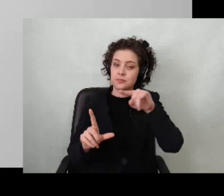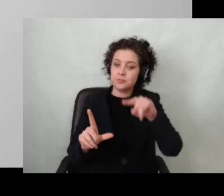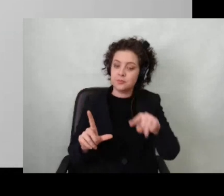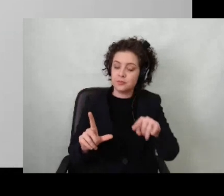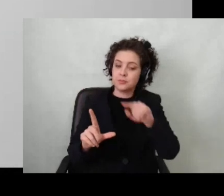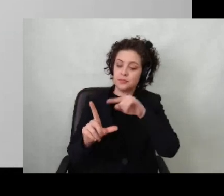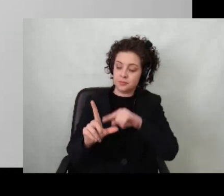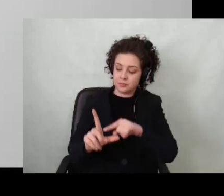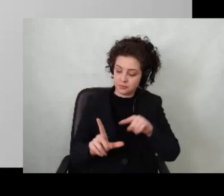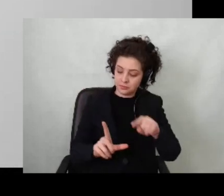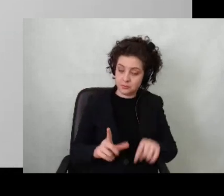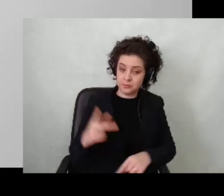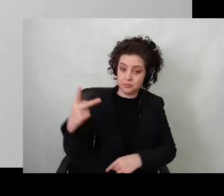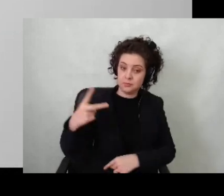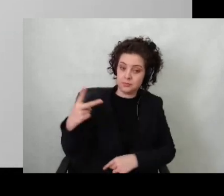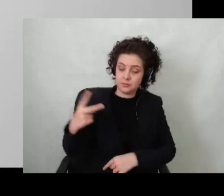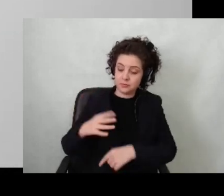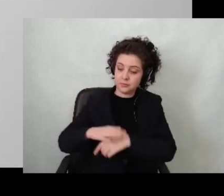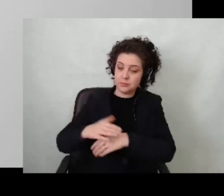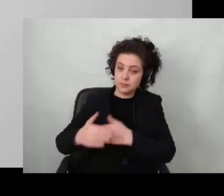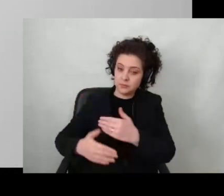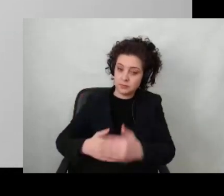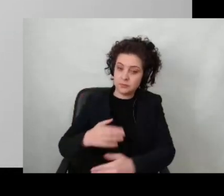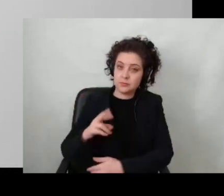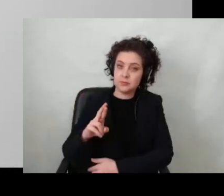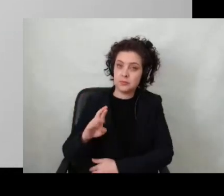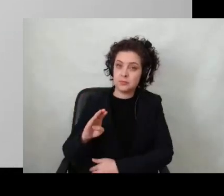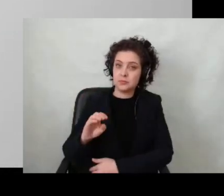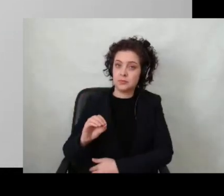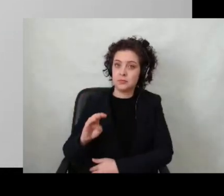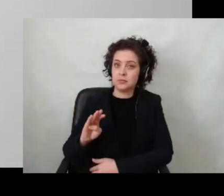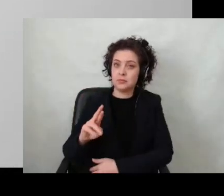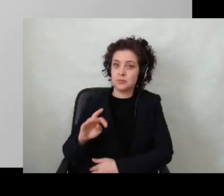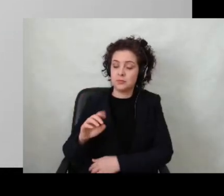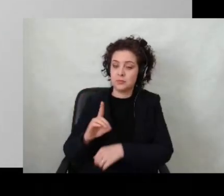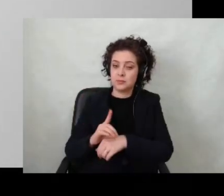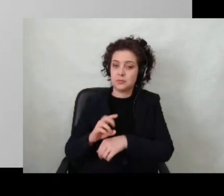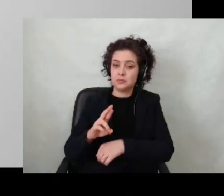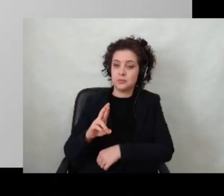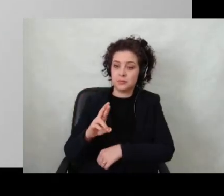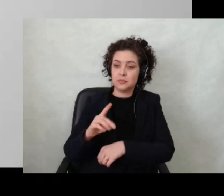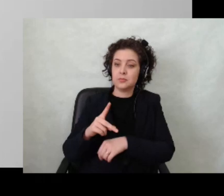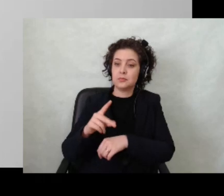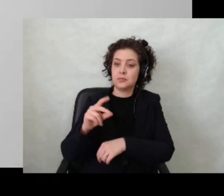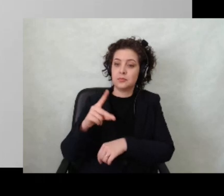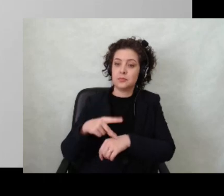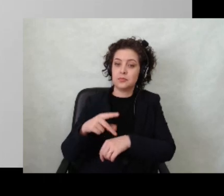sendo realizados pela doutora Roberta Lemes, que é a pós-doc do nosso projeto. E aí